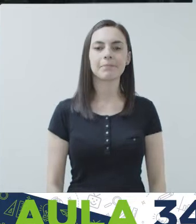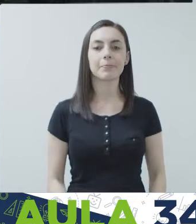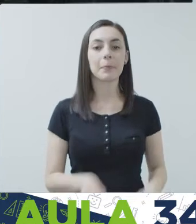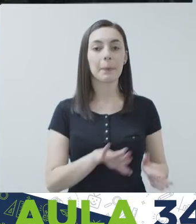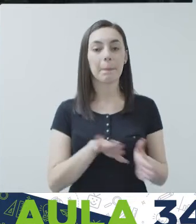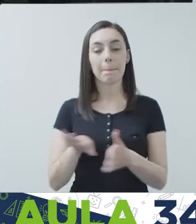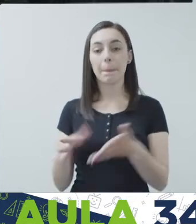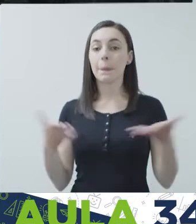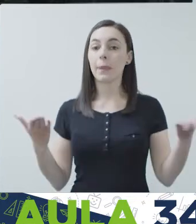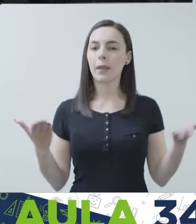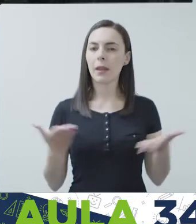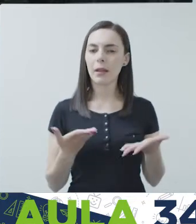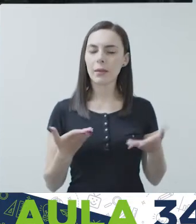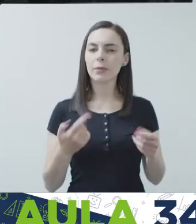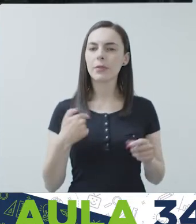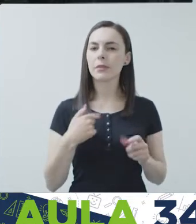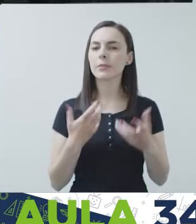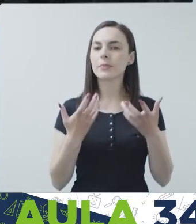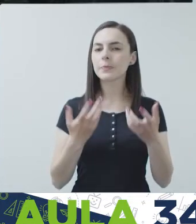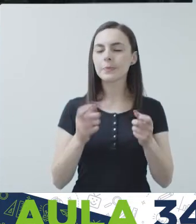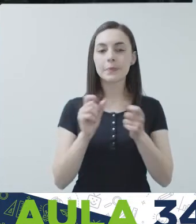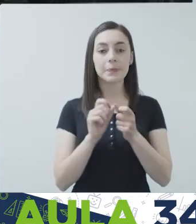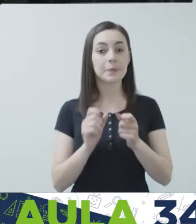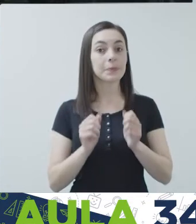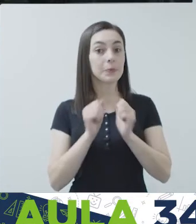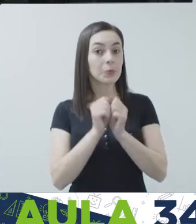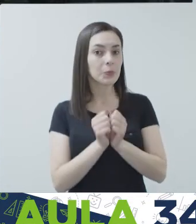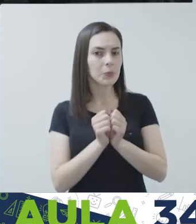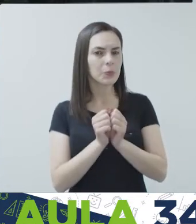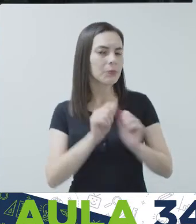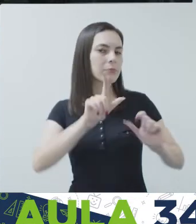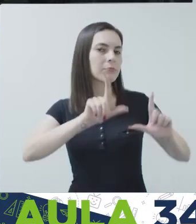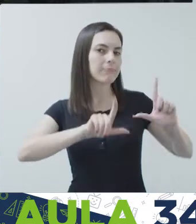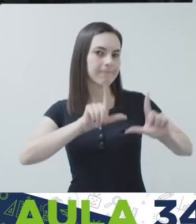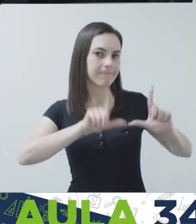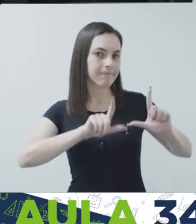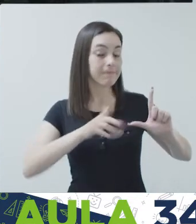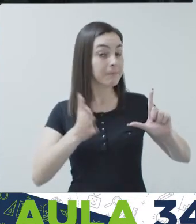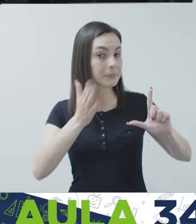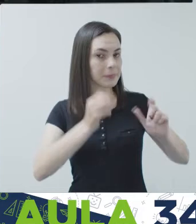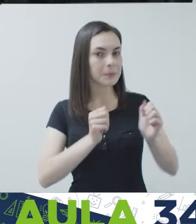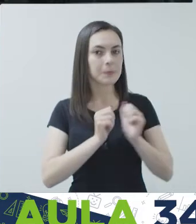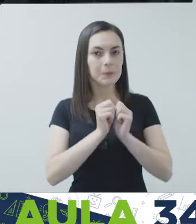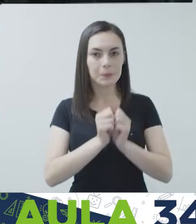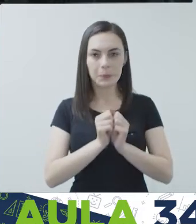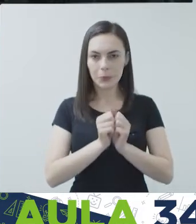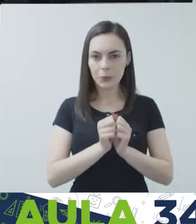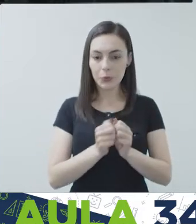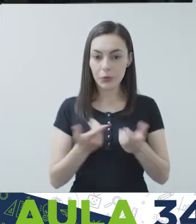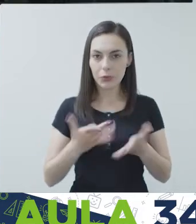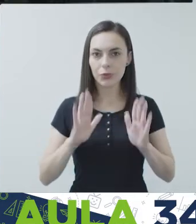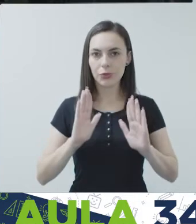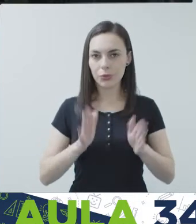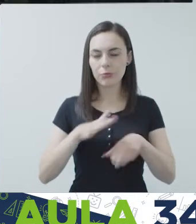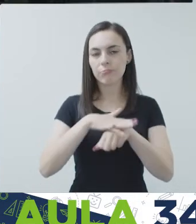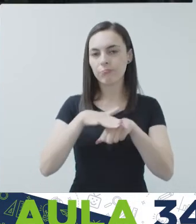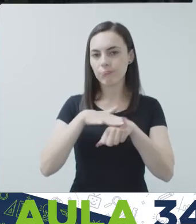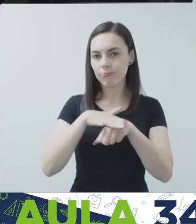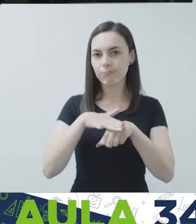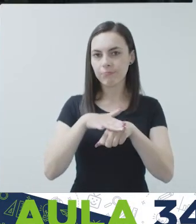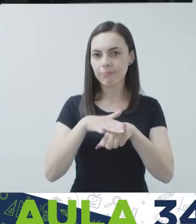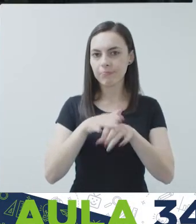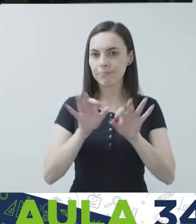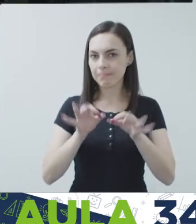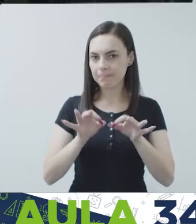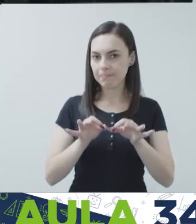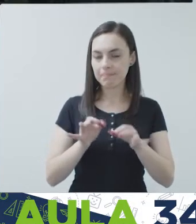professora Márcia quer fazer junto com vocês na tela. Vamos fazer juntos? Isso que a gente acabou de conversar aqui?